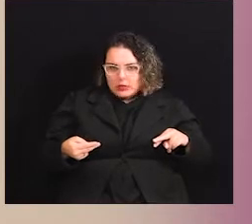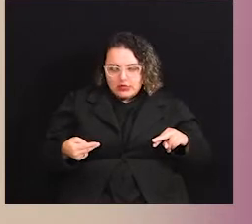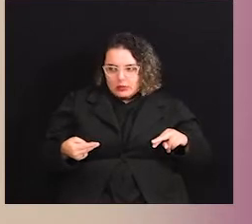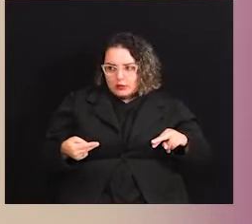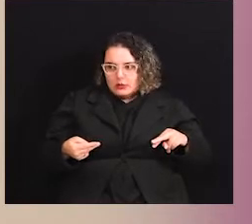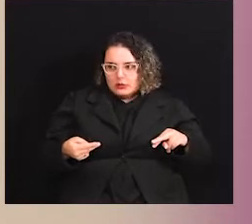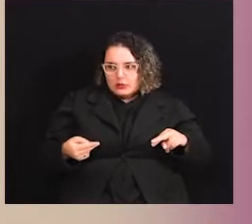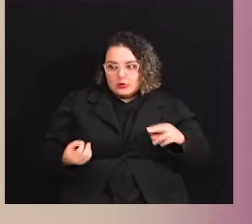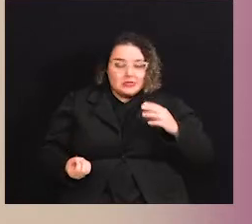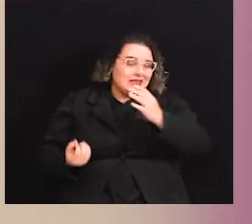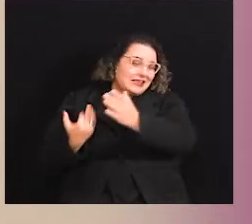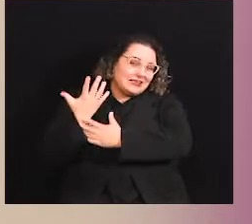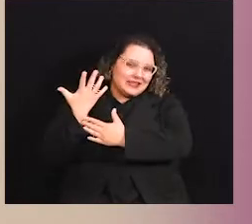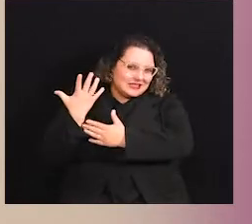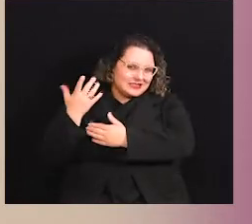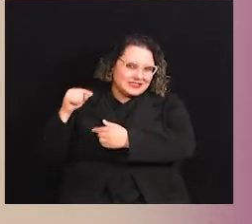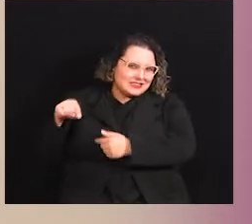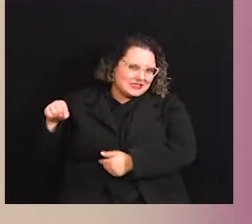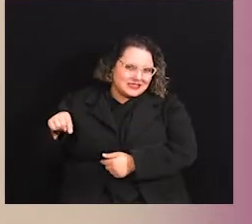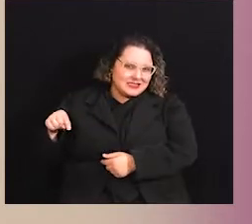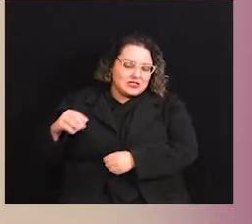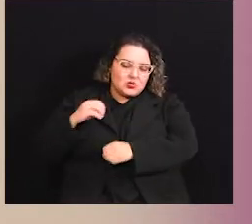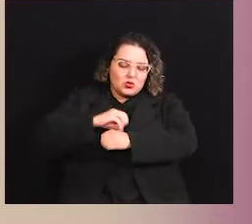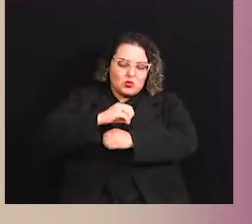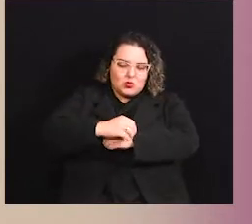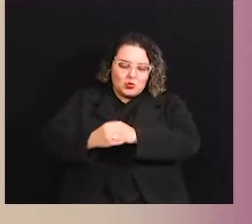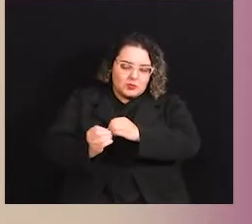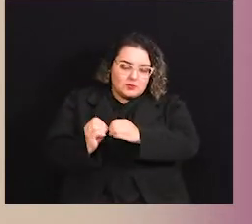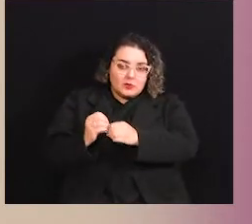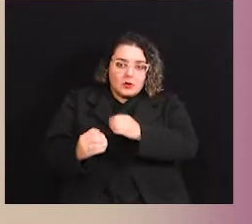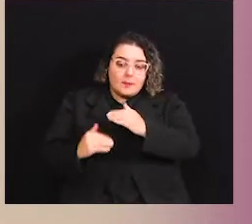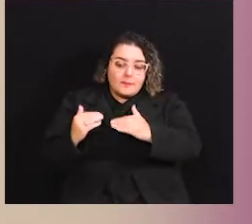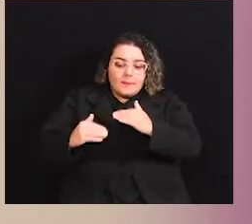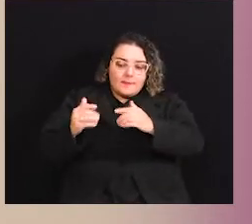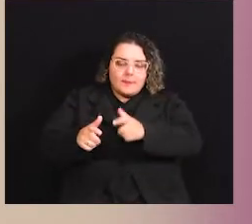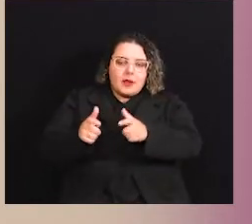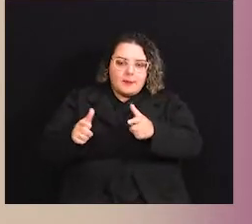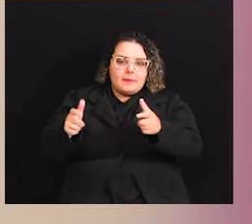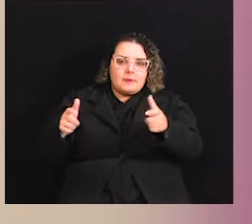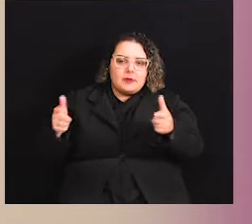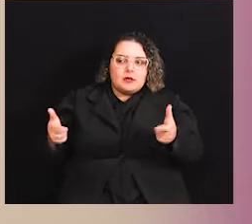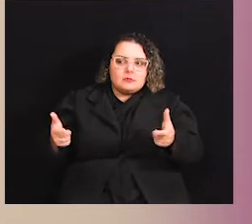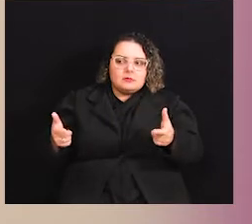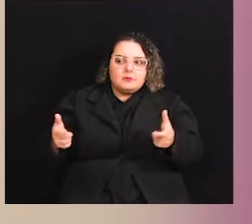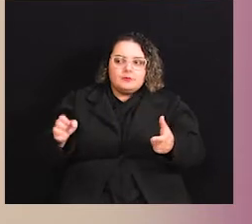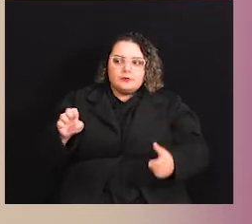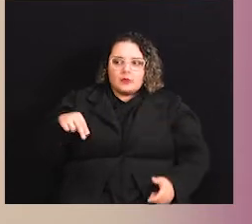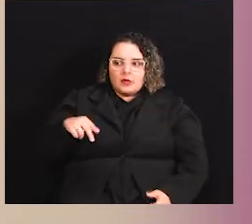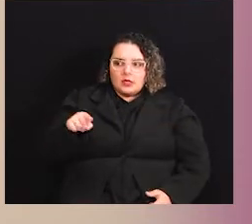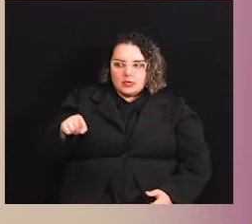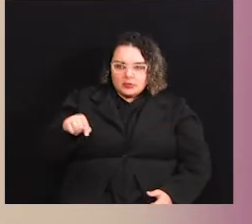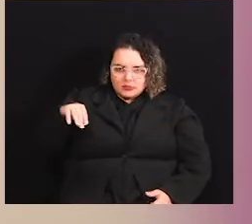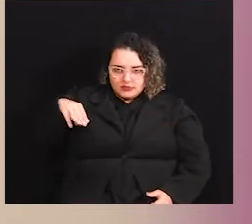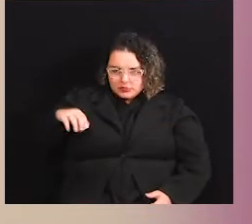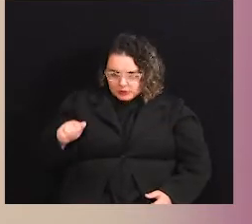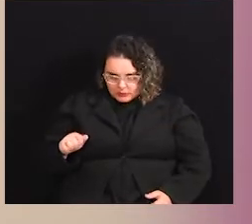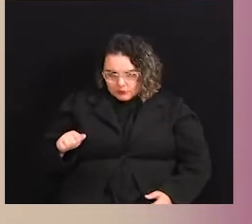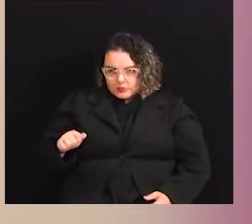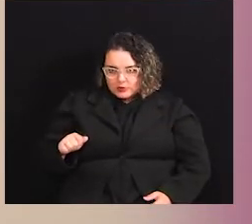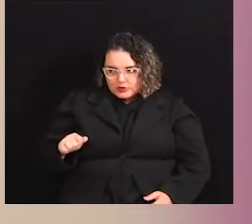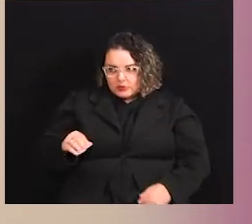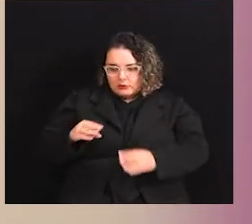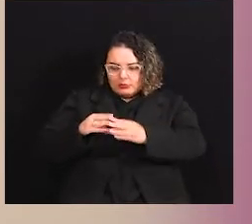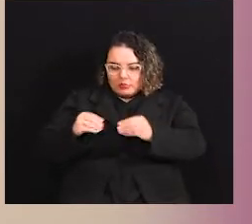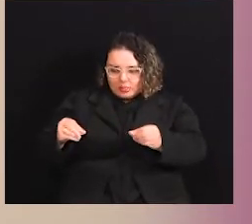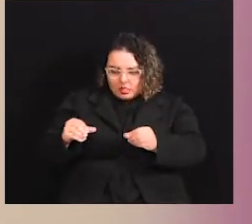determinação daquele tipo de célula que vai produzir a enzima que digere a lactose. Quando a gente